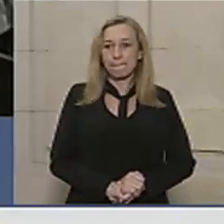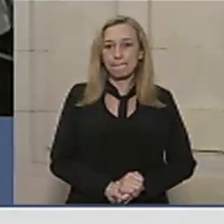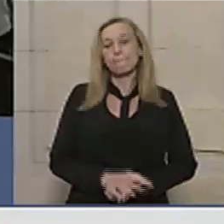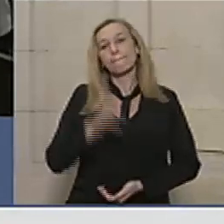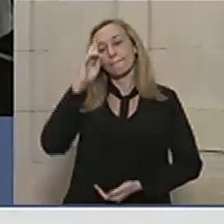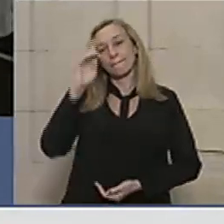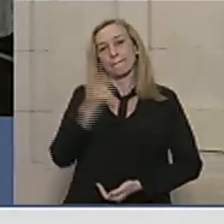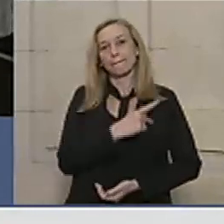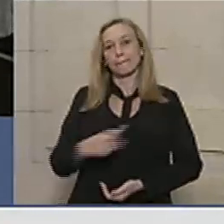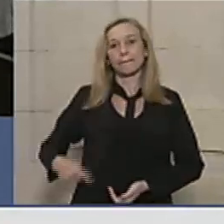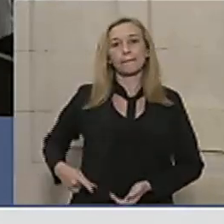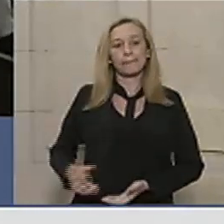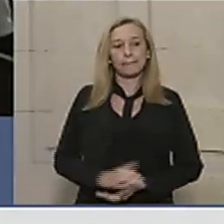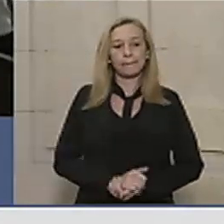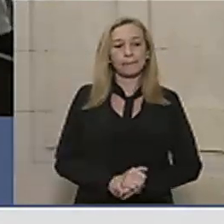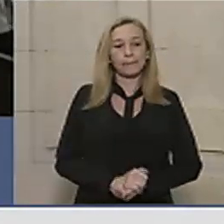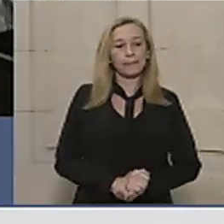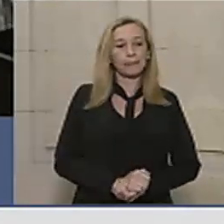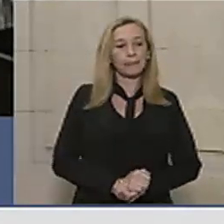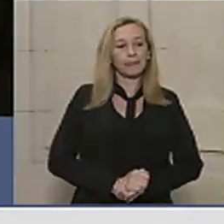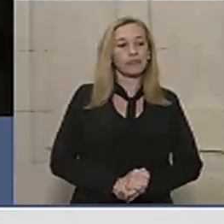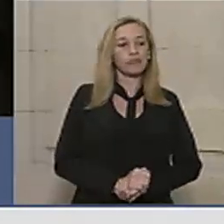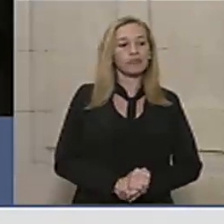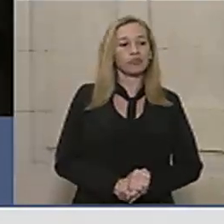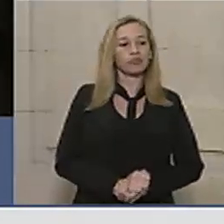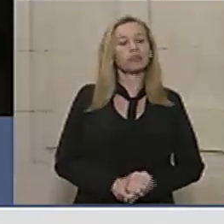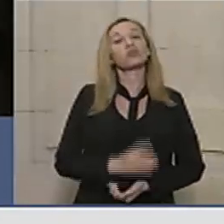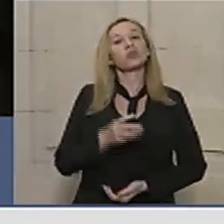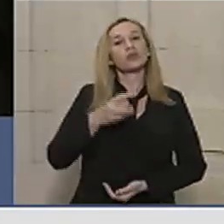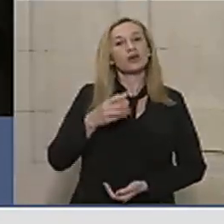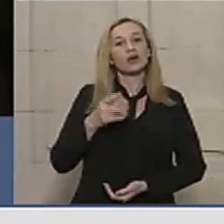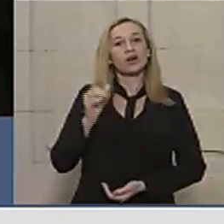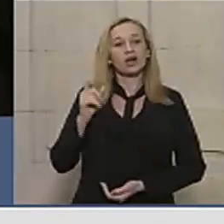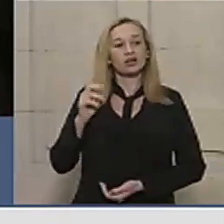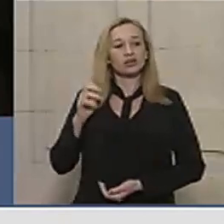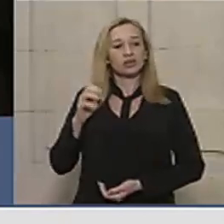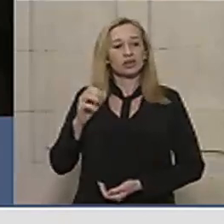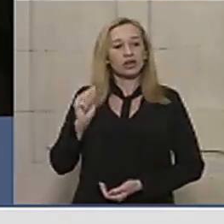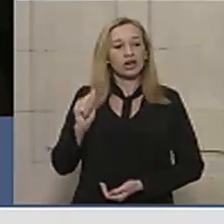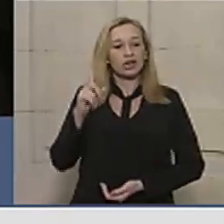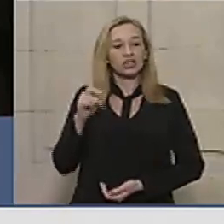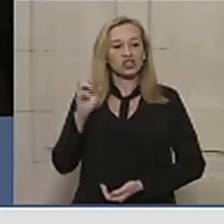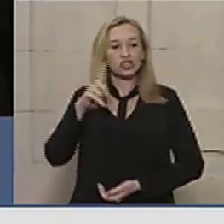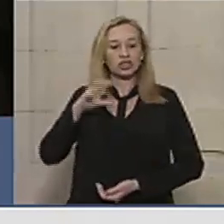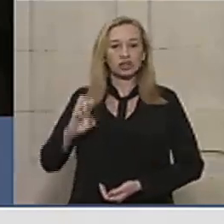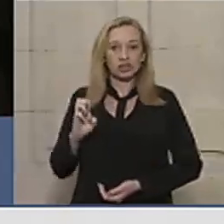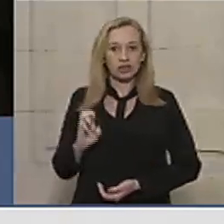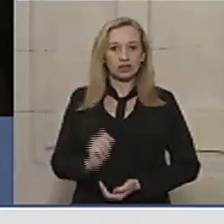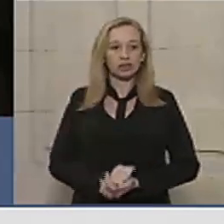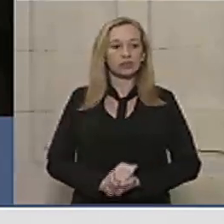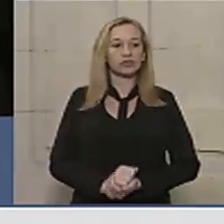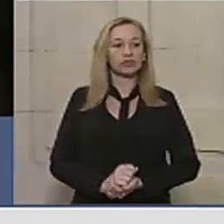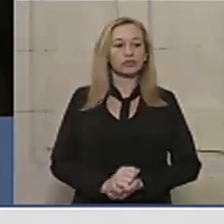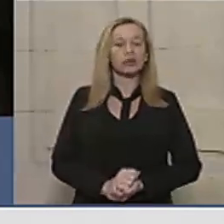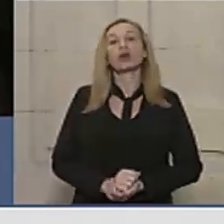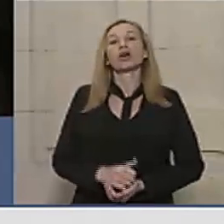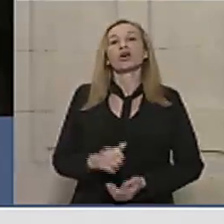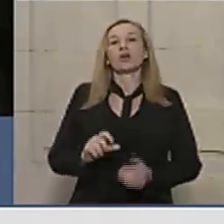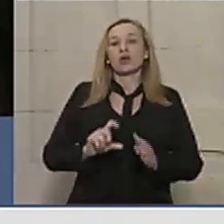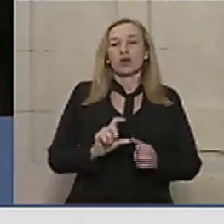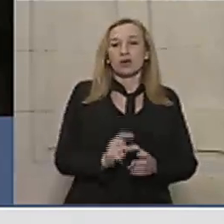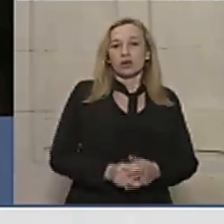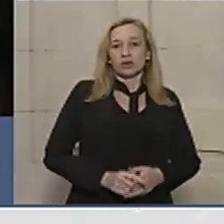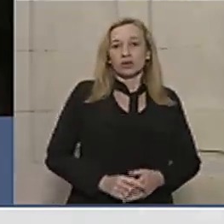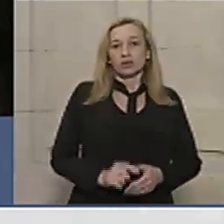Senhor presidente, por intervenção aqui do deputado Alexandre Knoploch, há uma mudança no texto, no artigo 1º.